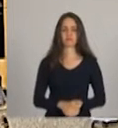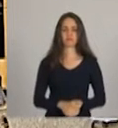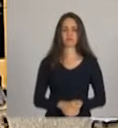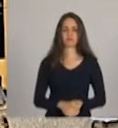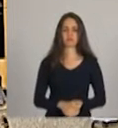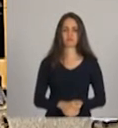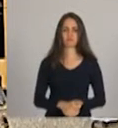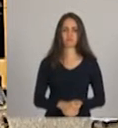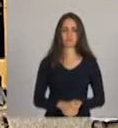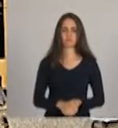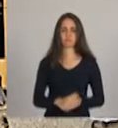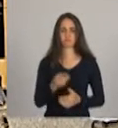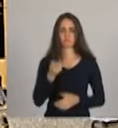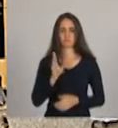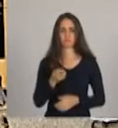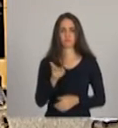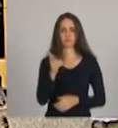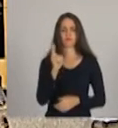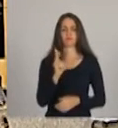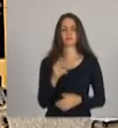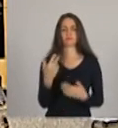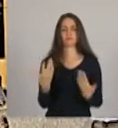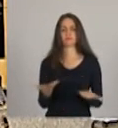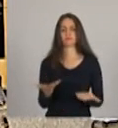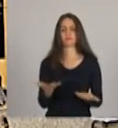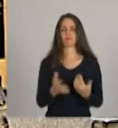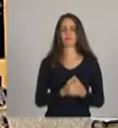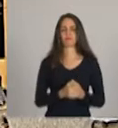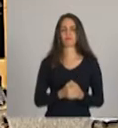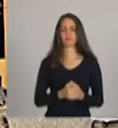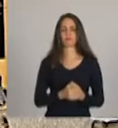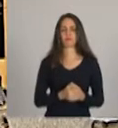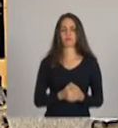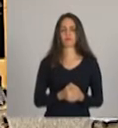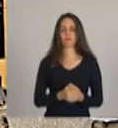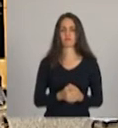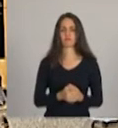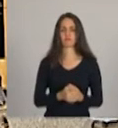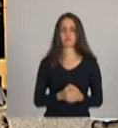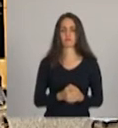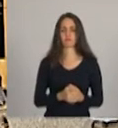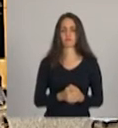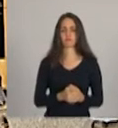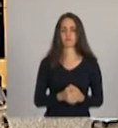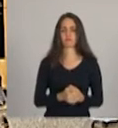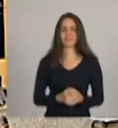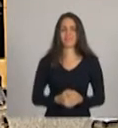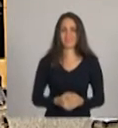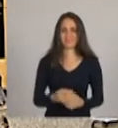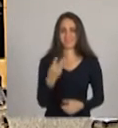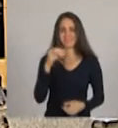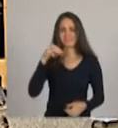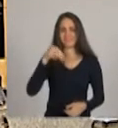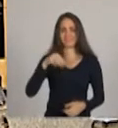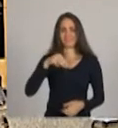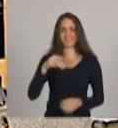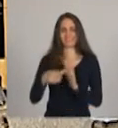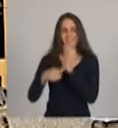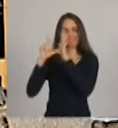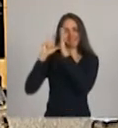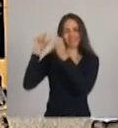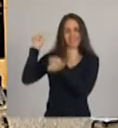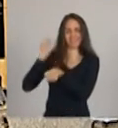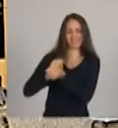Para eu dar continuidade, Favato, onde que eu parei? Por favor. Dois minutos. Tem uma meia hora atrás que você parou. Dois minutos.